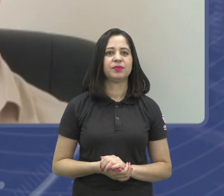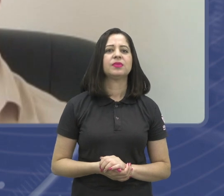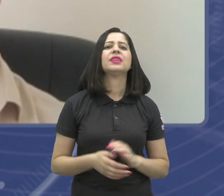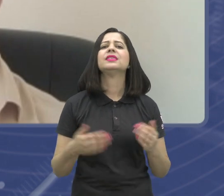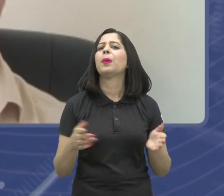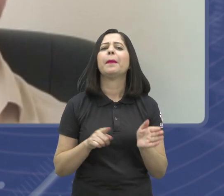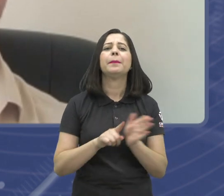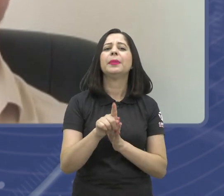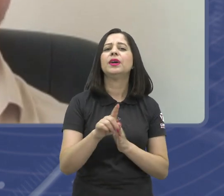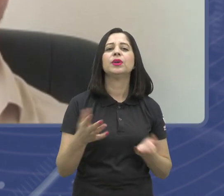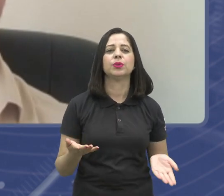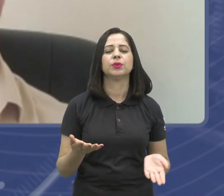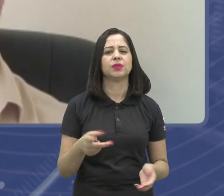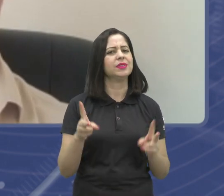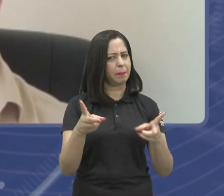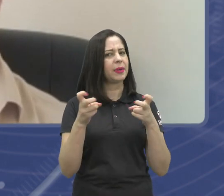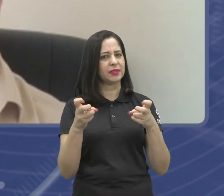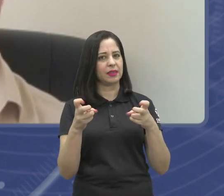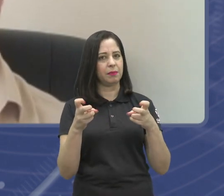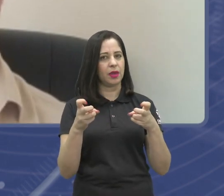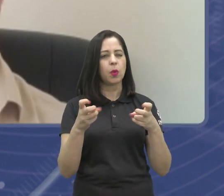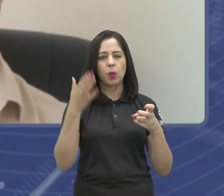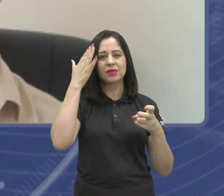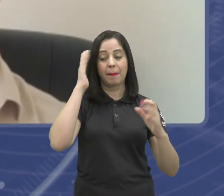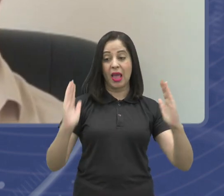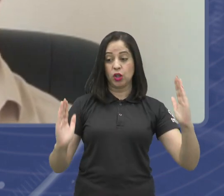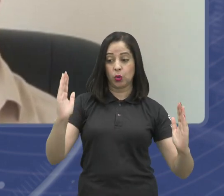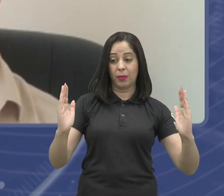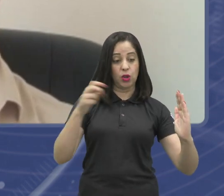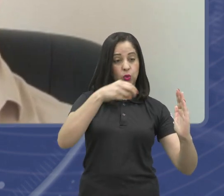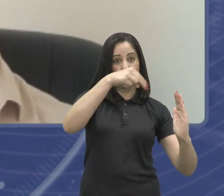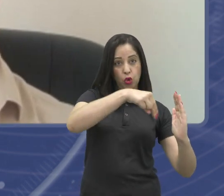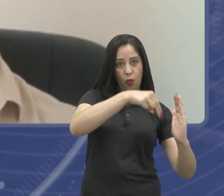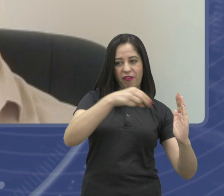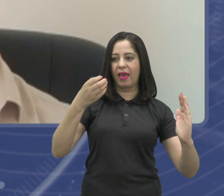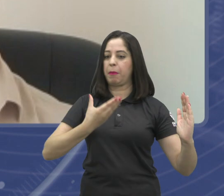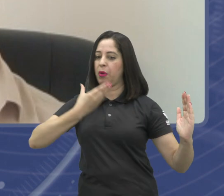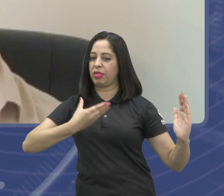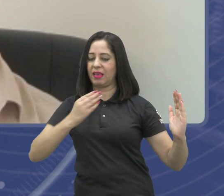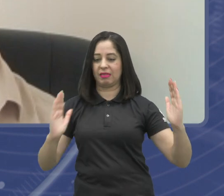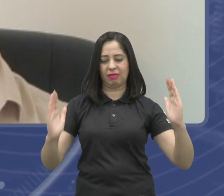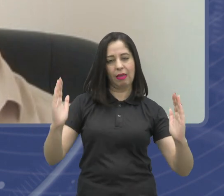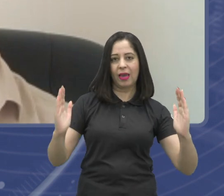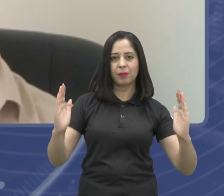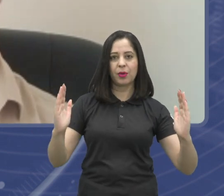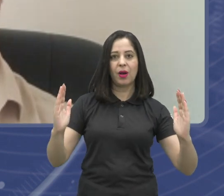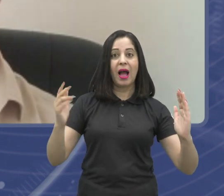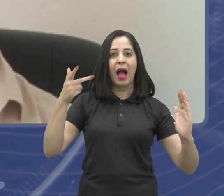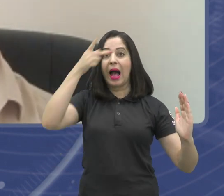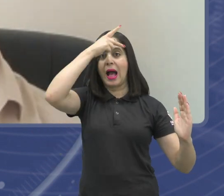Rafael, a gente viu aí, né, que as doações tendem a crescer nessa época de fim de ano,